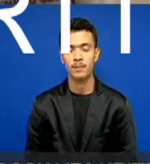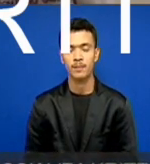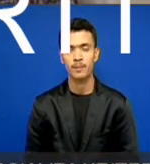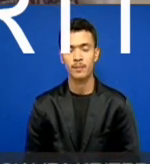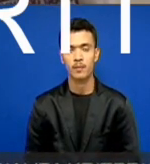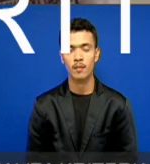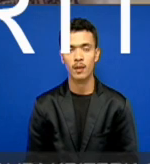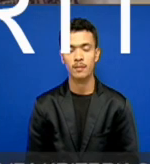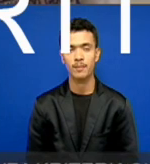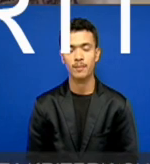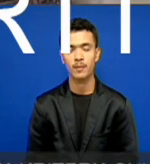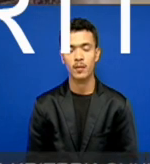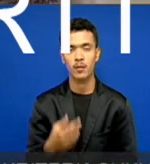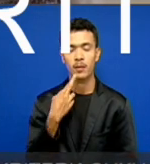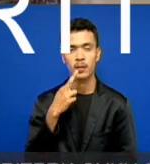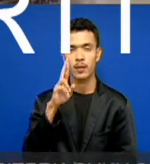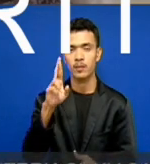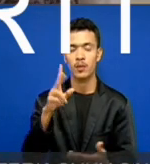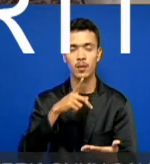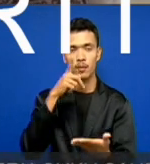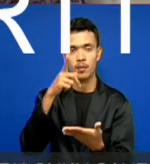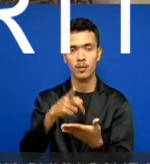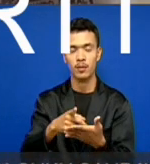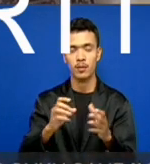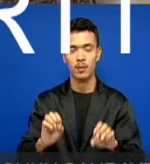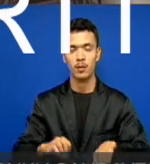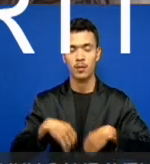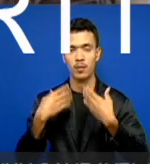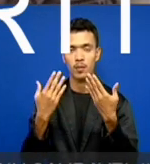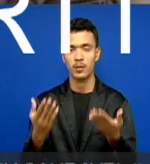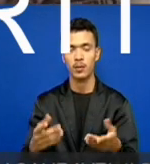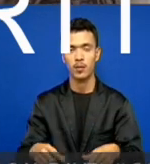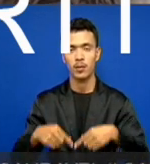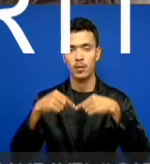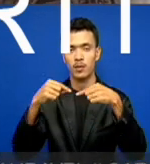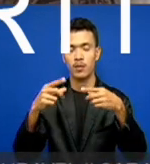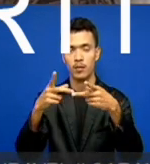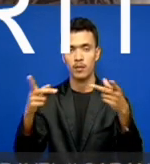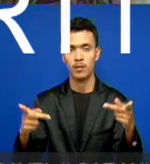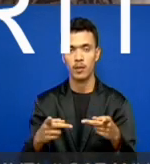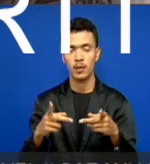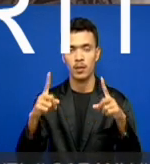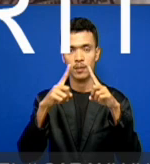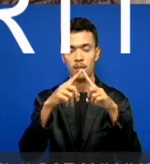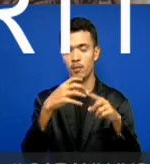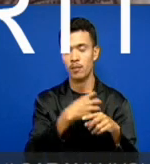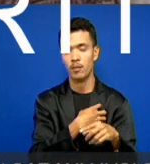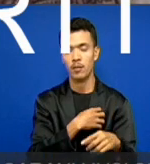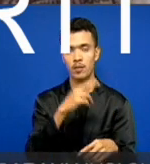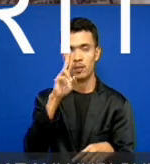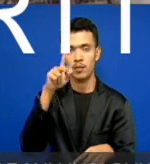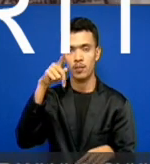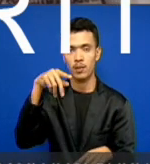deve responder na minha proposta. Quando vou iniciar a TBL, foi espaço para a Unidade de Polícia Marítima a